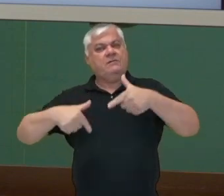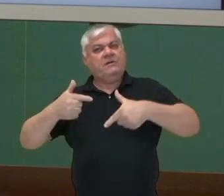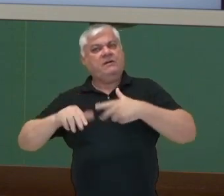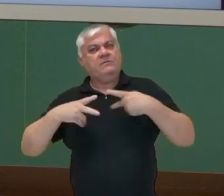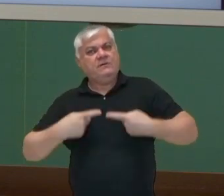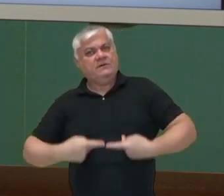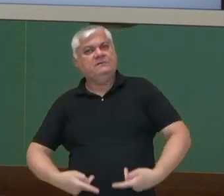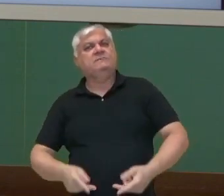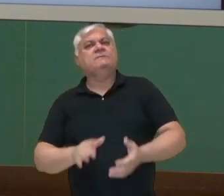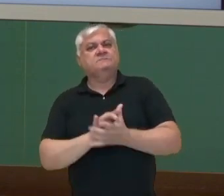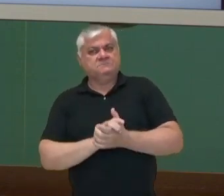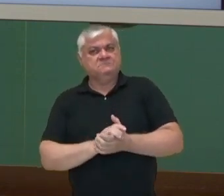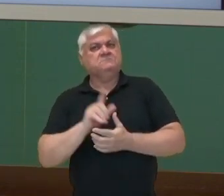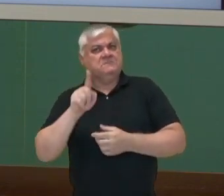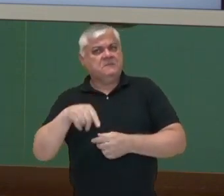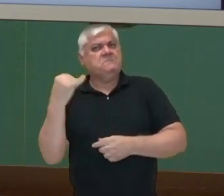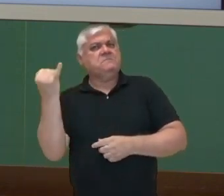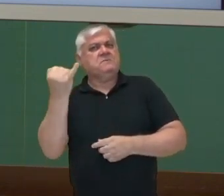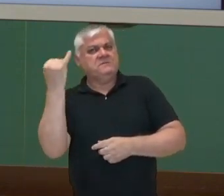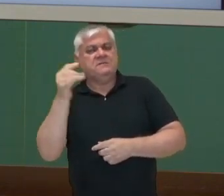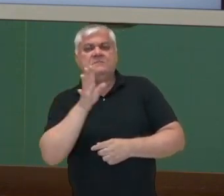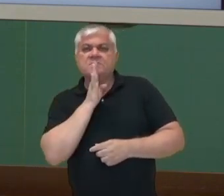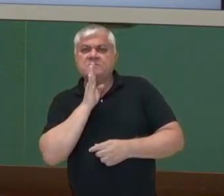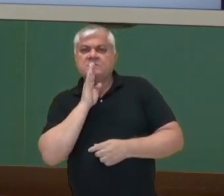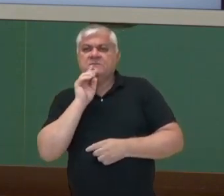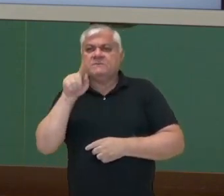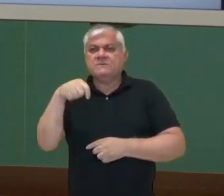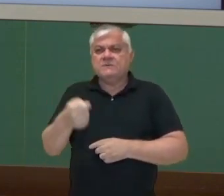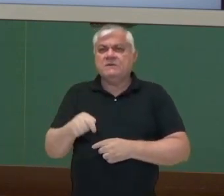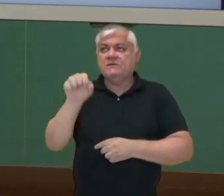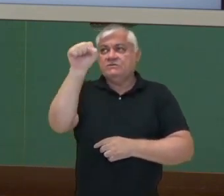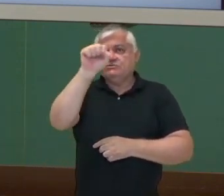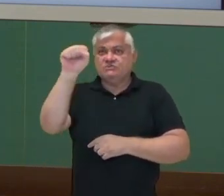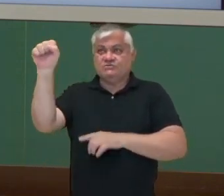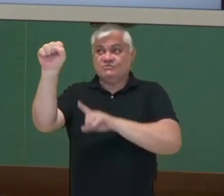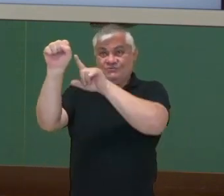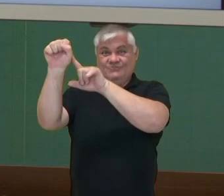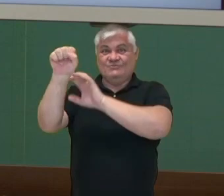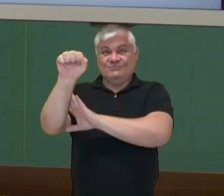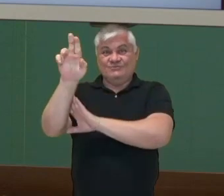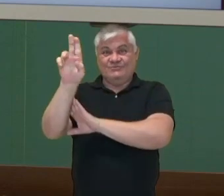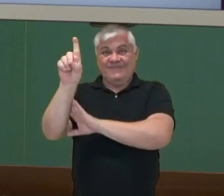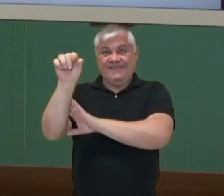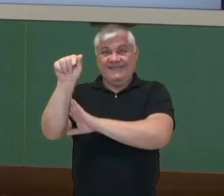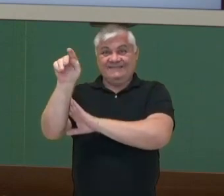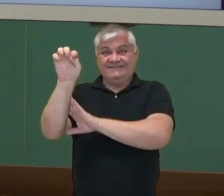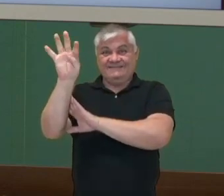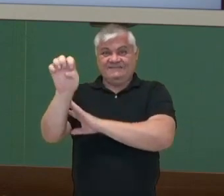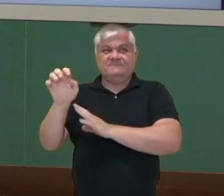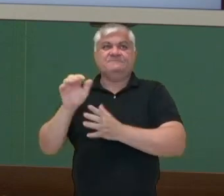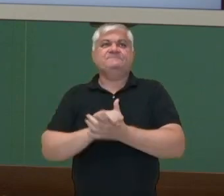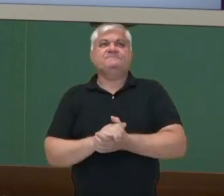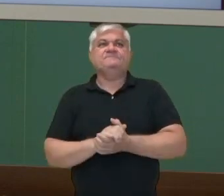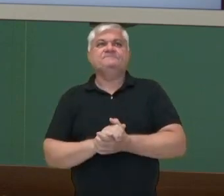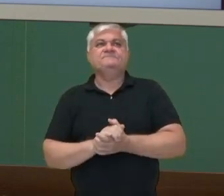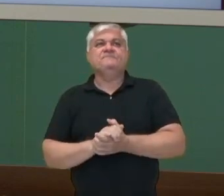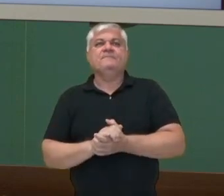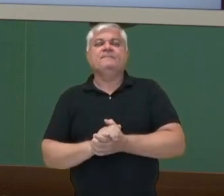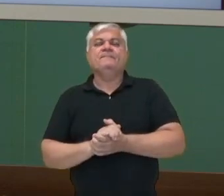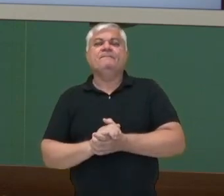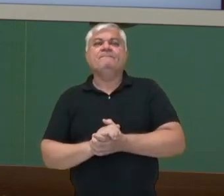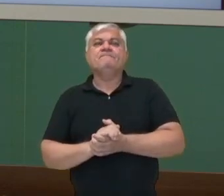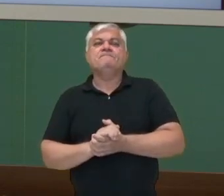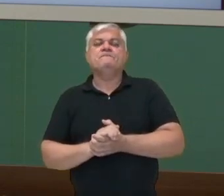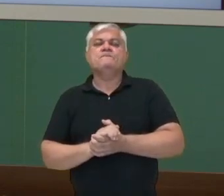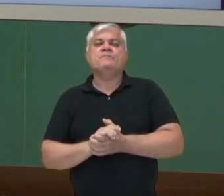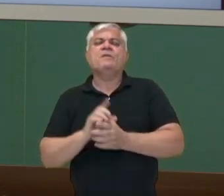humanas. Por isso é importante a gente conhecer também na região sudeste como são essas características, né? E aí a gente começa falando ali